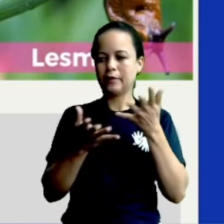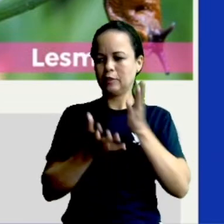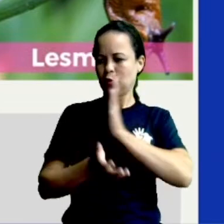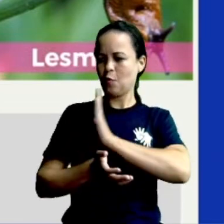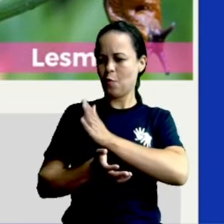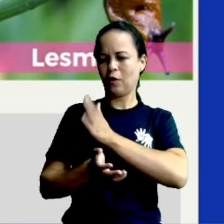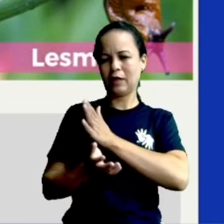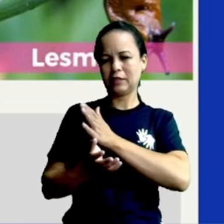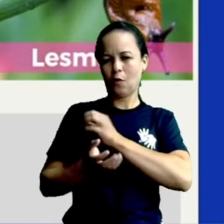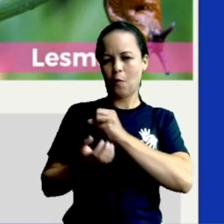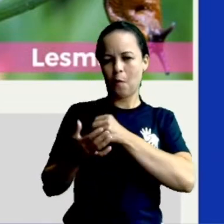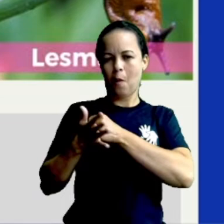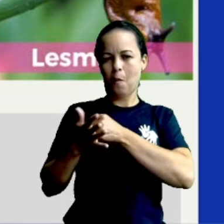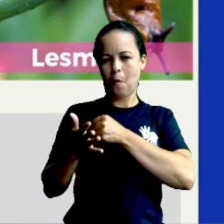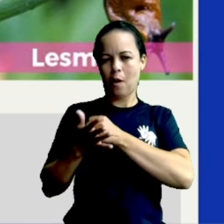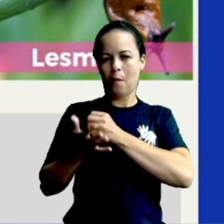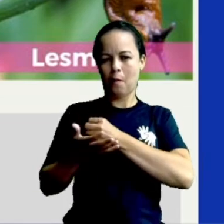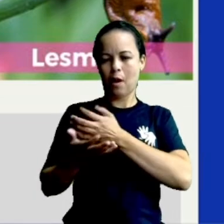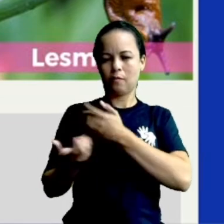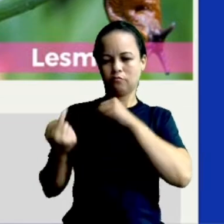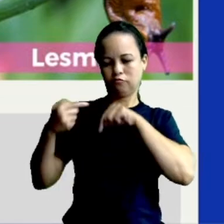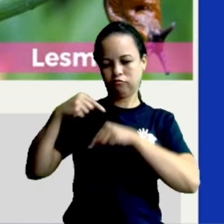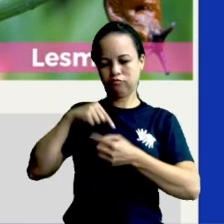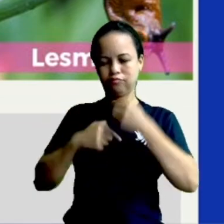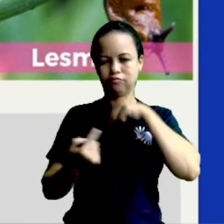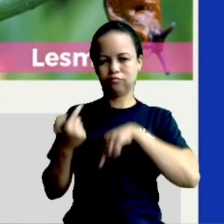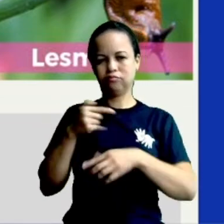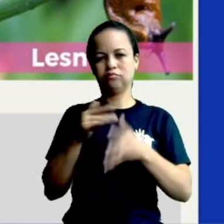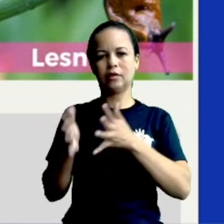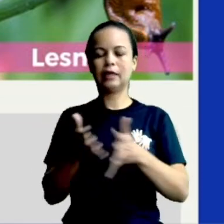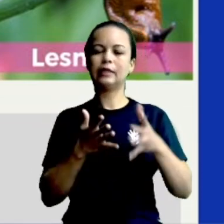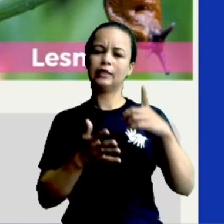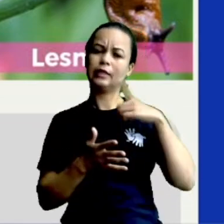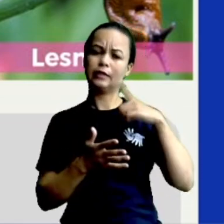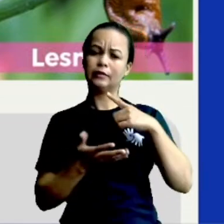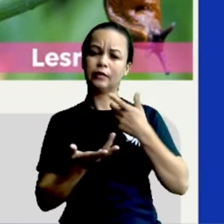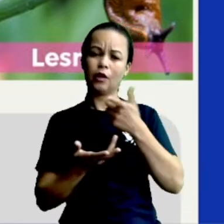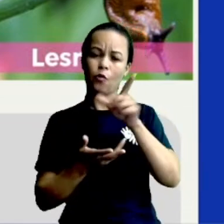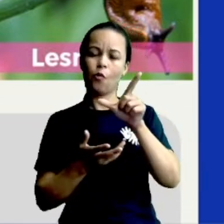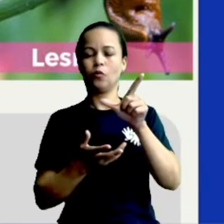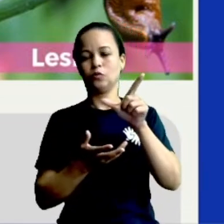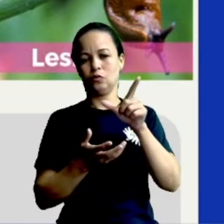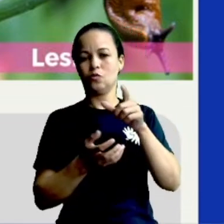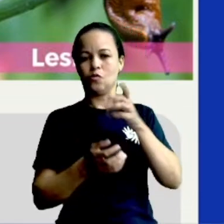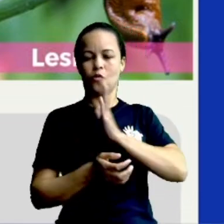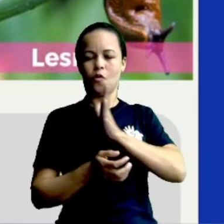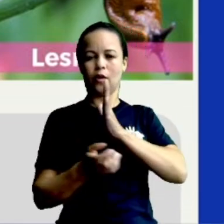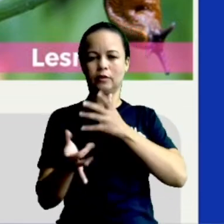um coração que bombeia. E possui até 8 corações, o próprio polvo.